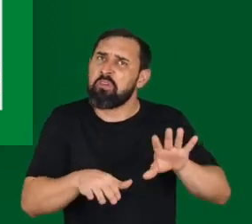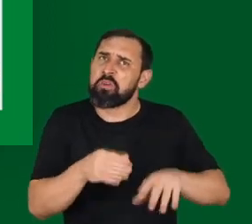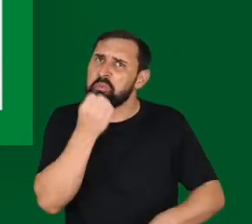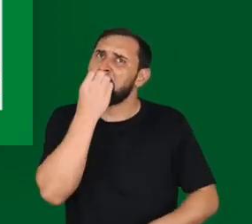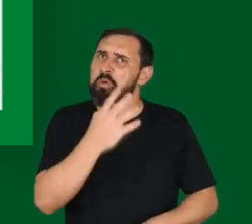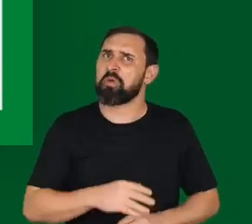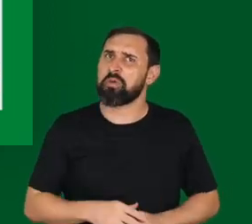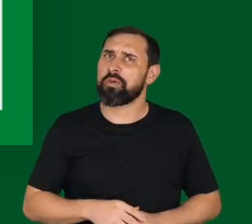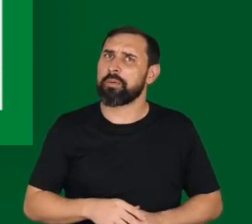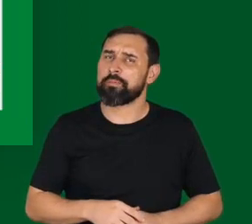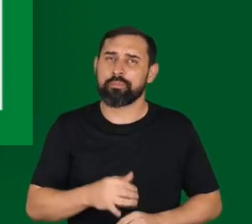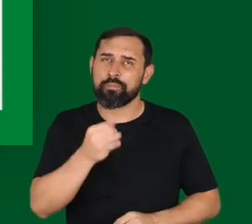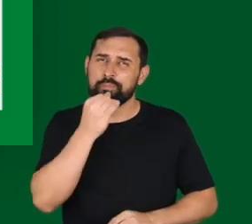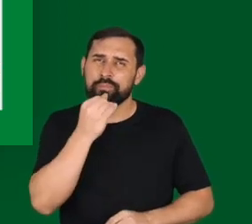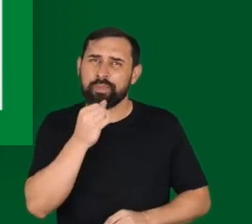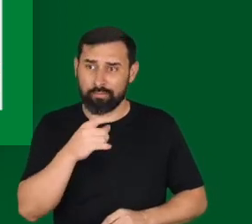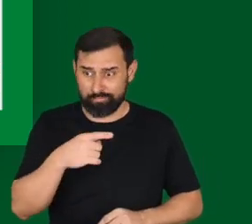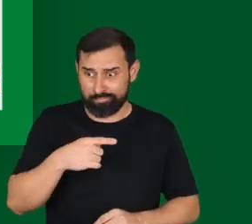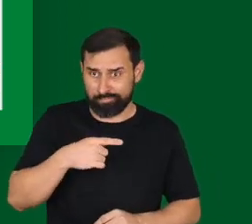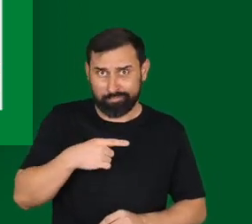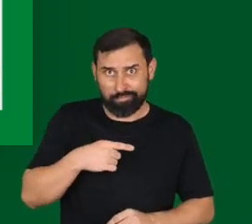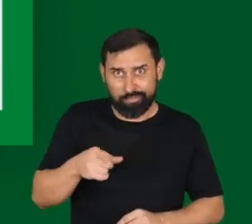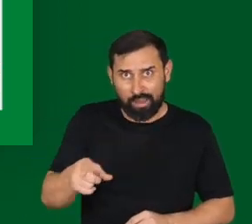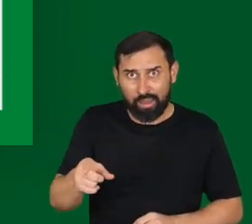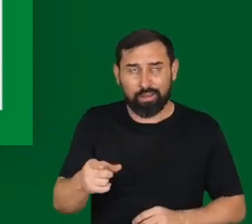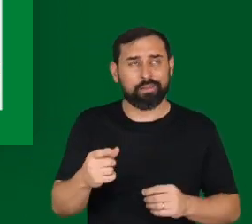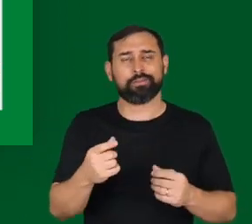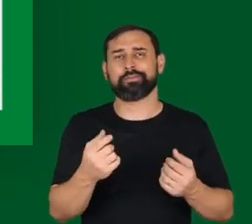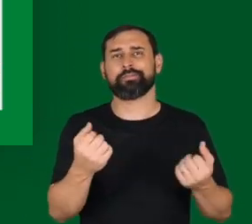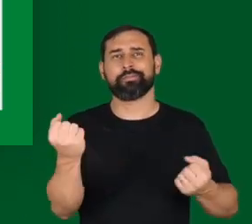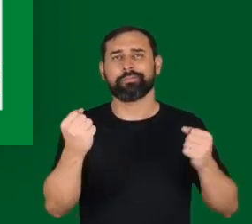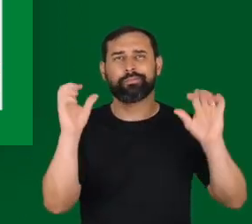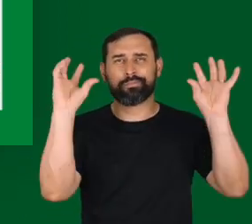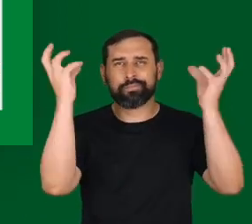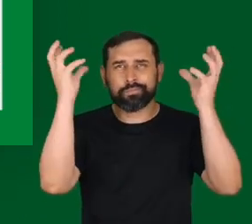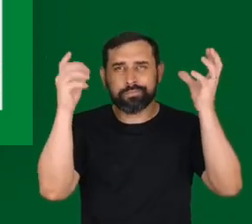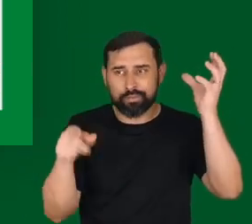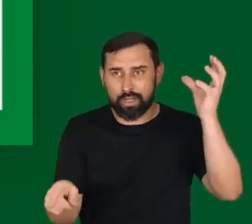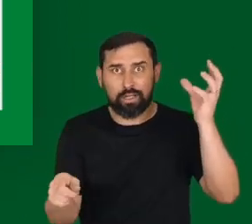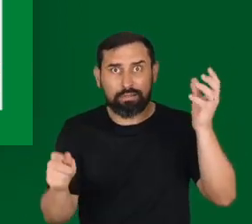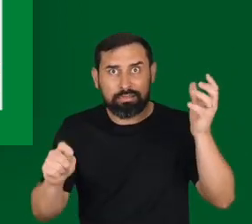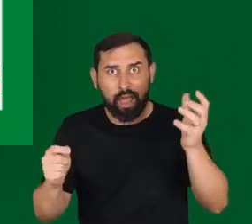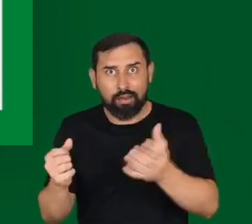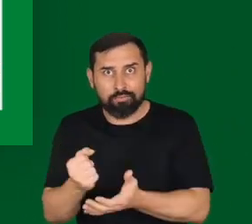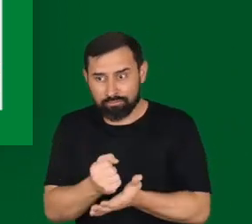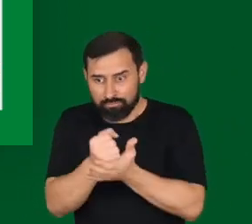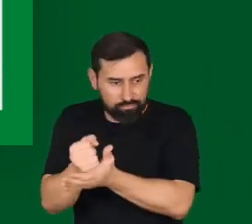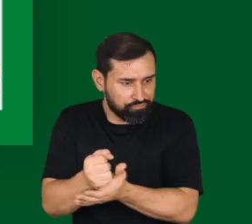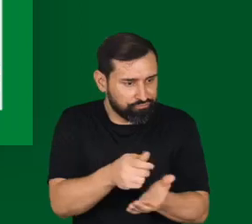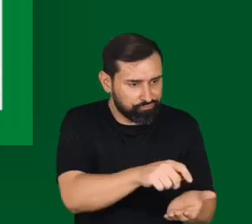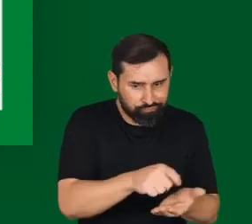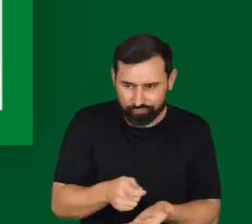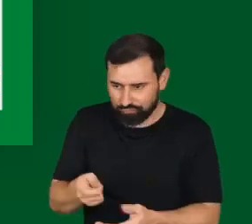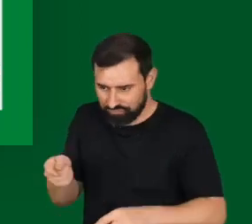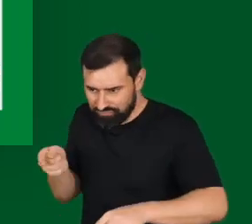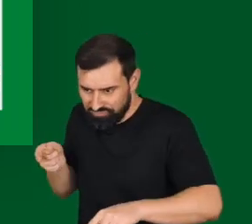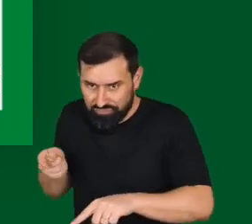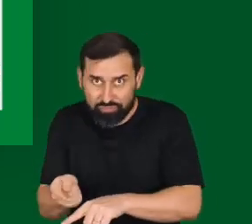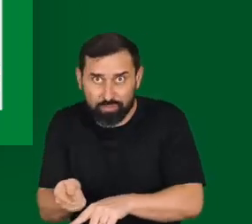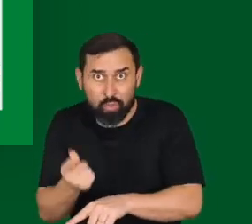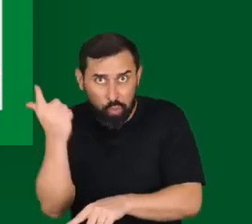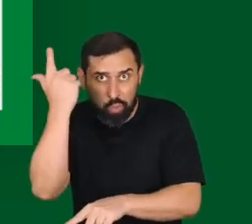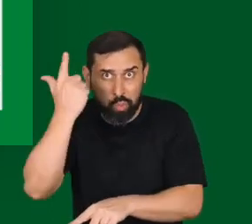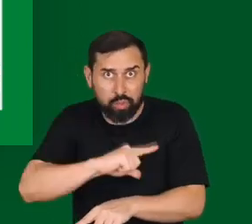é bem interessante de ser utilizada, né? Então, se a gente tem uma UZI no local ou uma unidade avançada, a gente tem esse